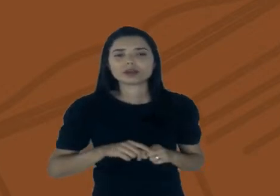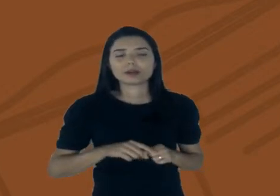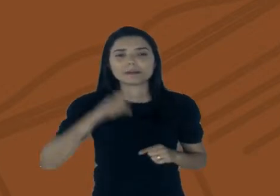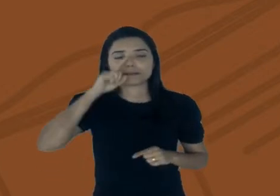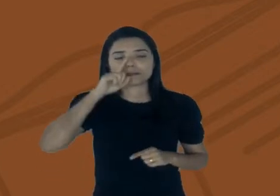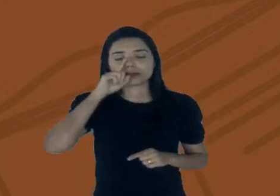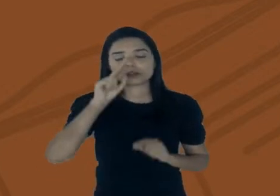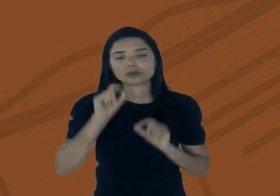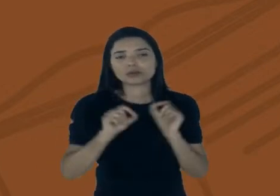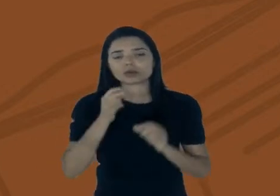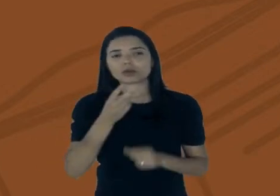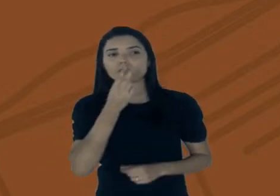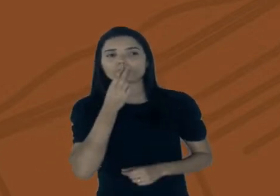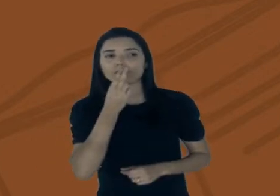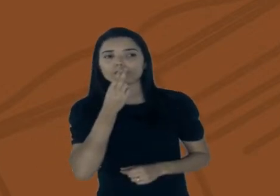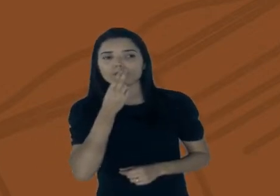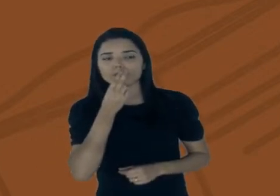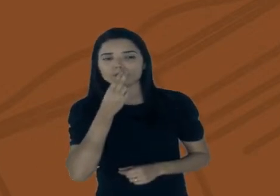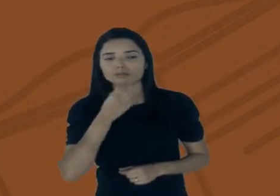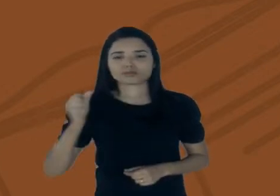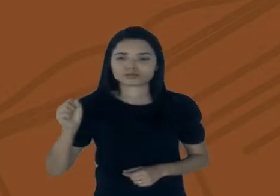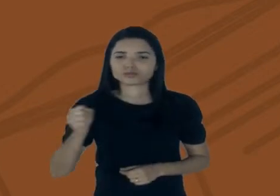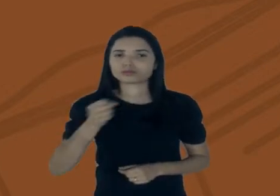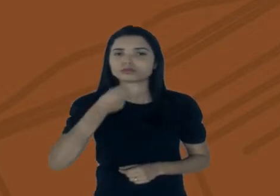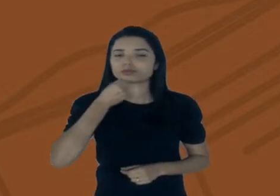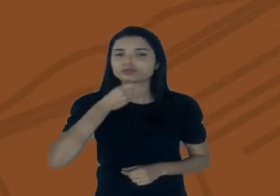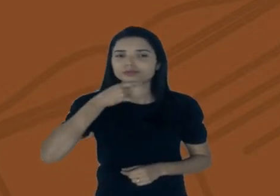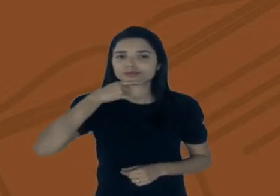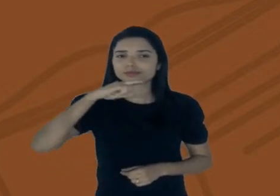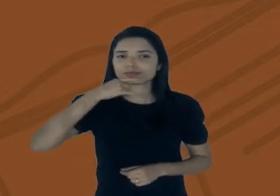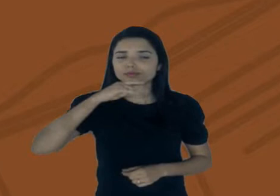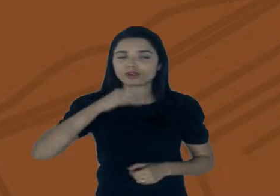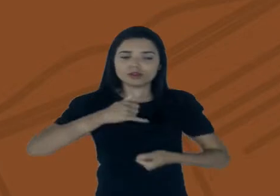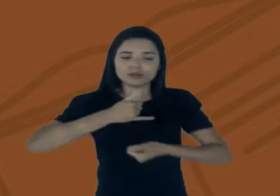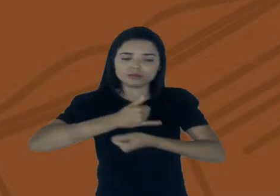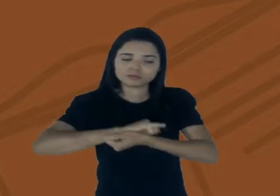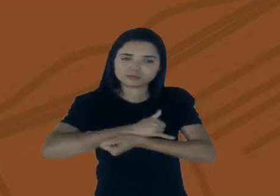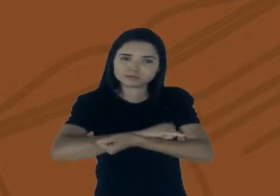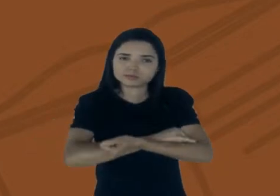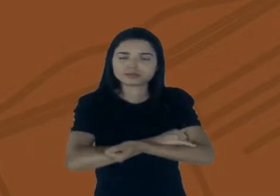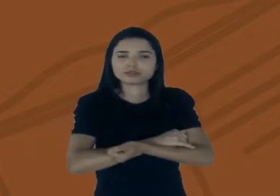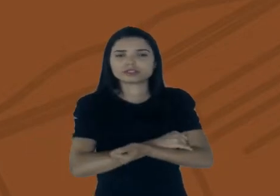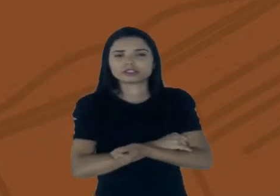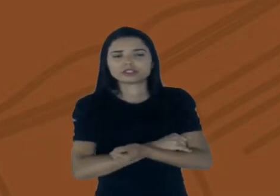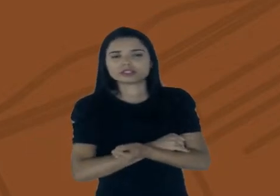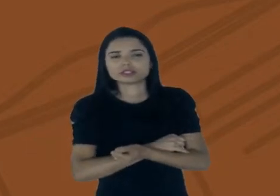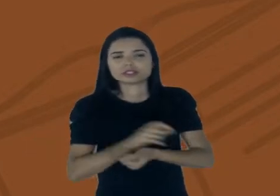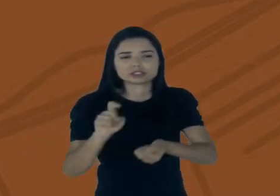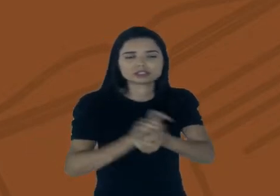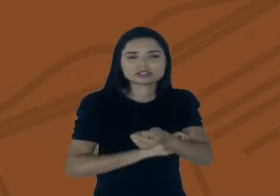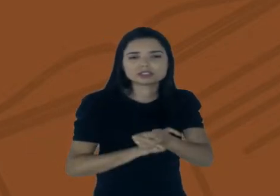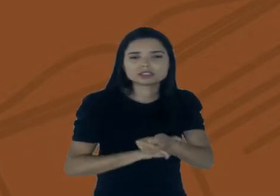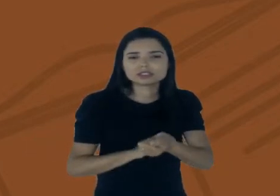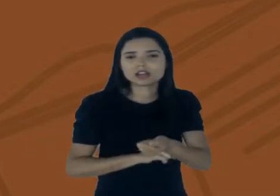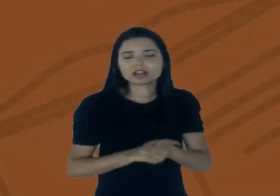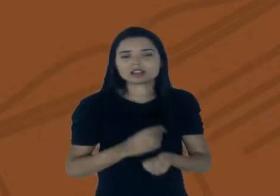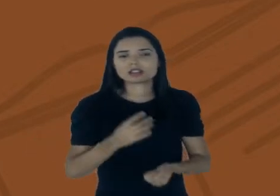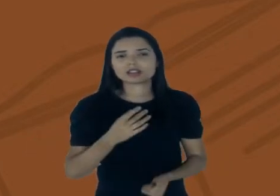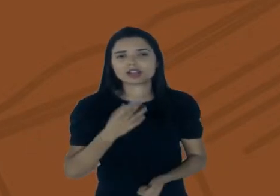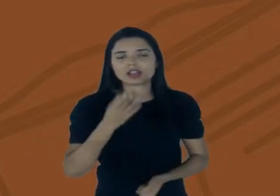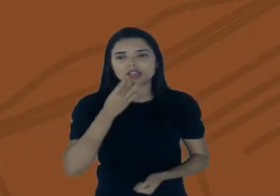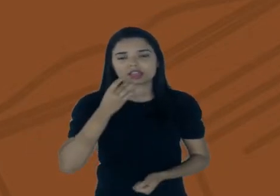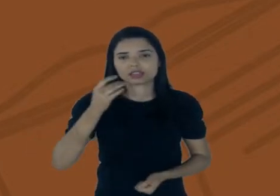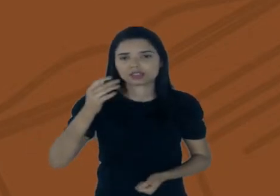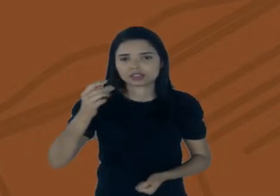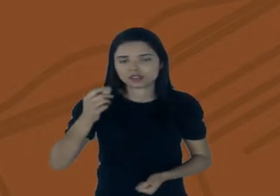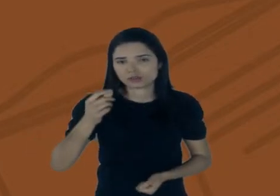o fumo, o consumo de bebidas alcoólicas, obesidade, estresse, consumo elevado de sal, níveis altos